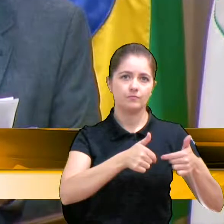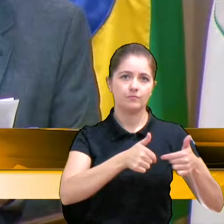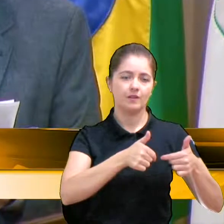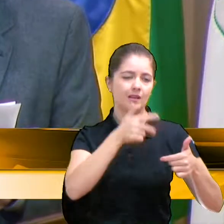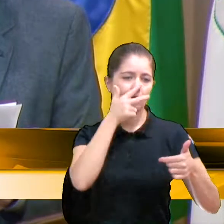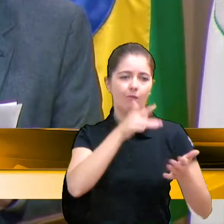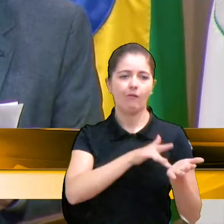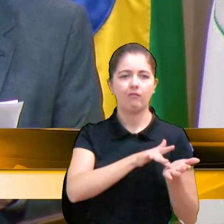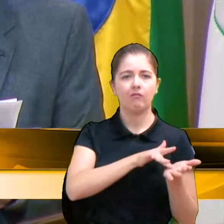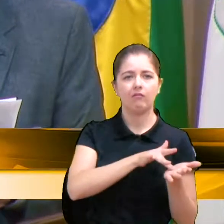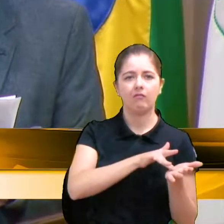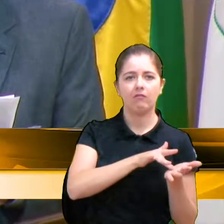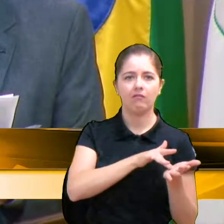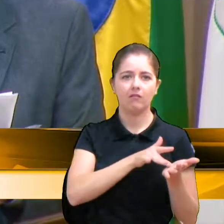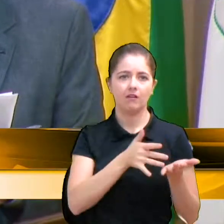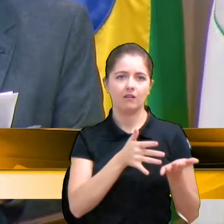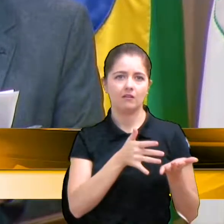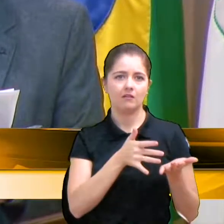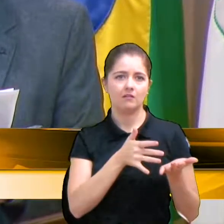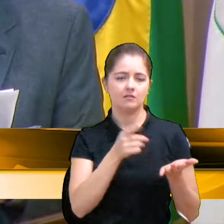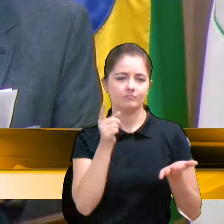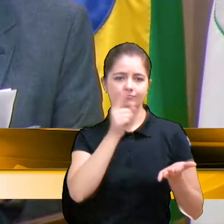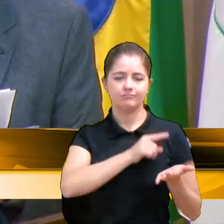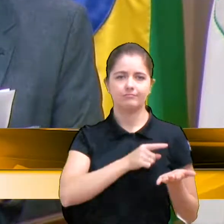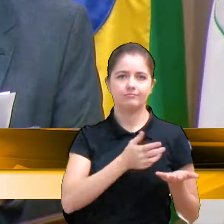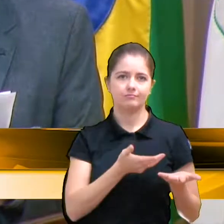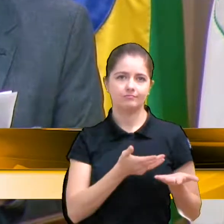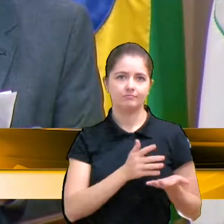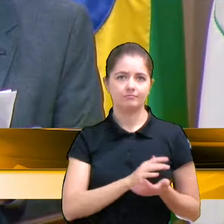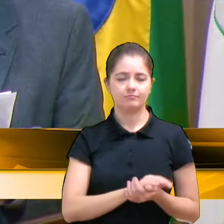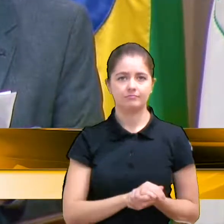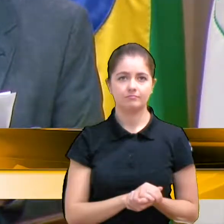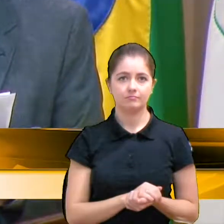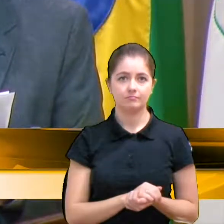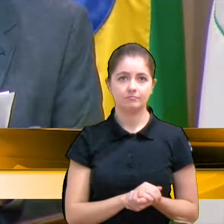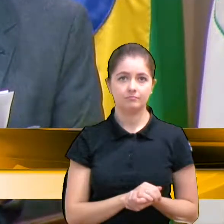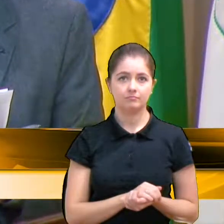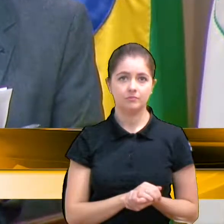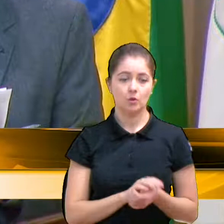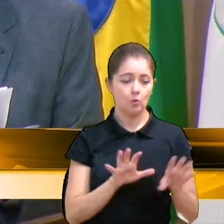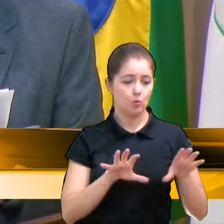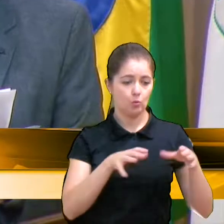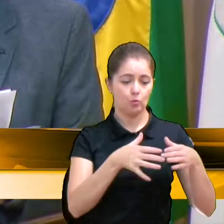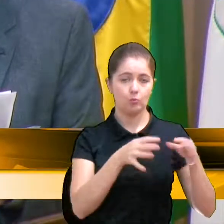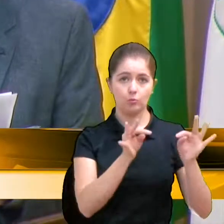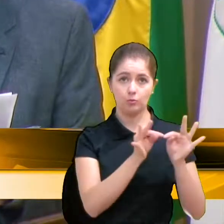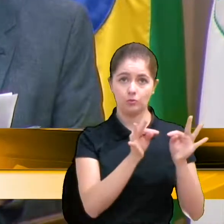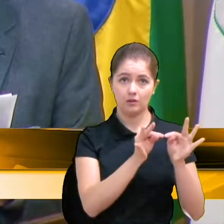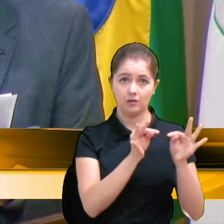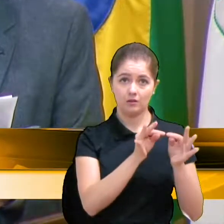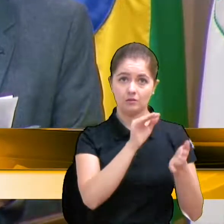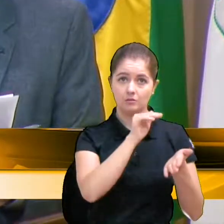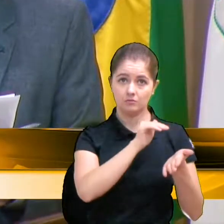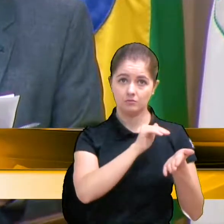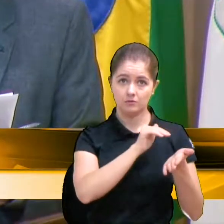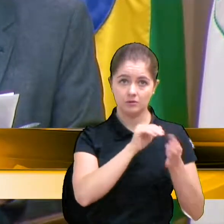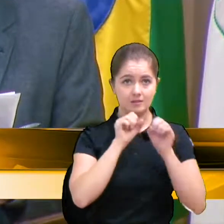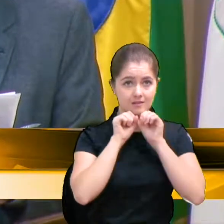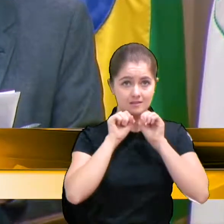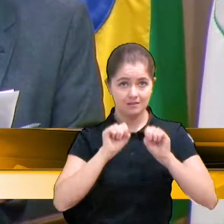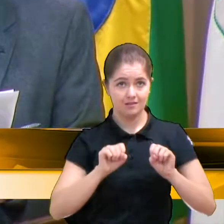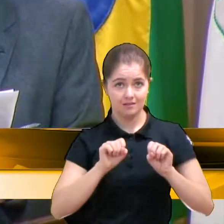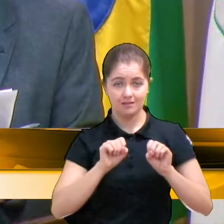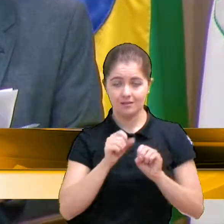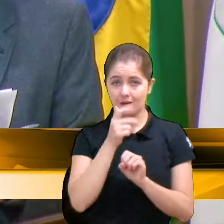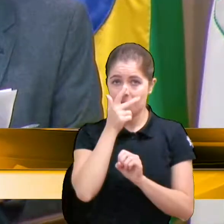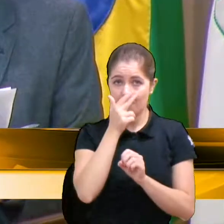conta. O corpo técnico da secretaria na sua maioria, parece que